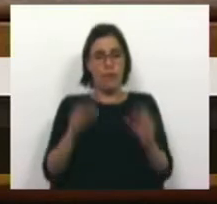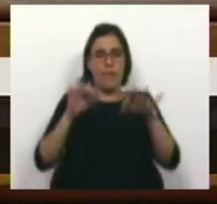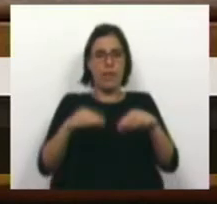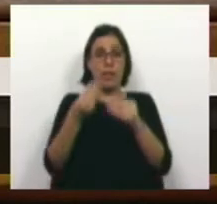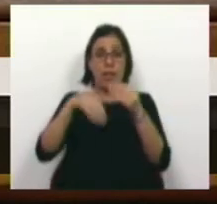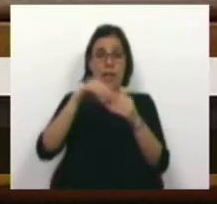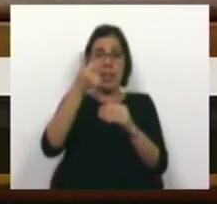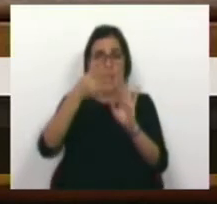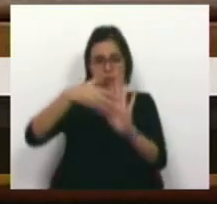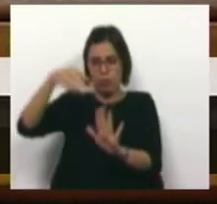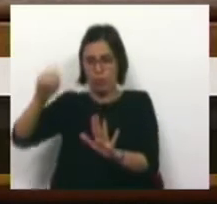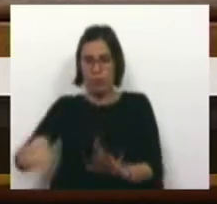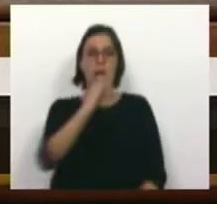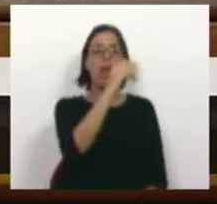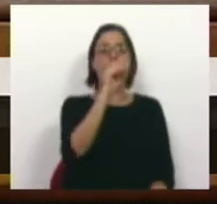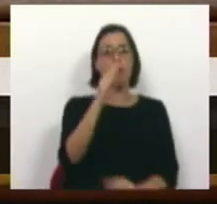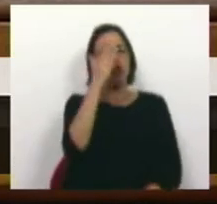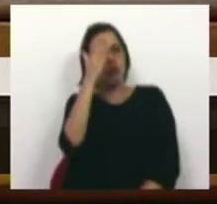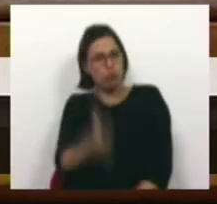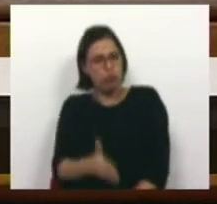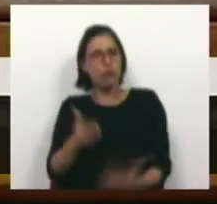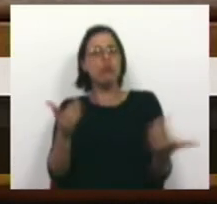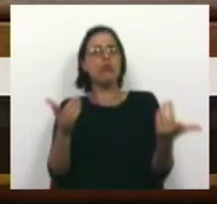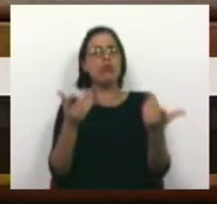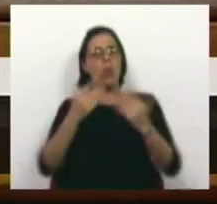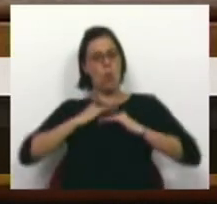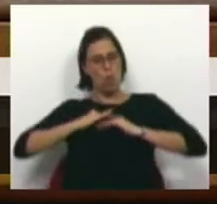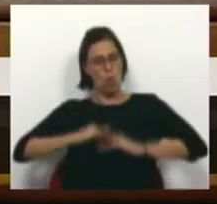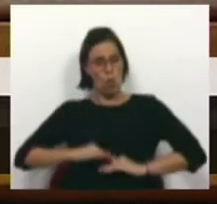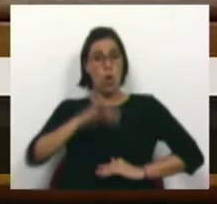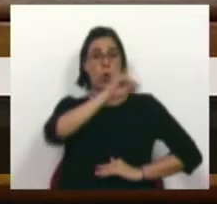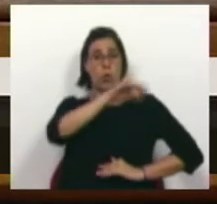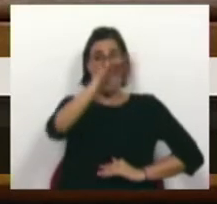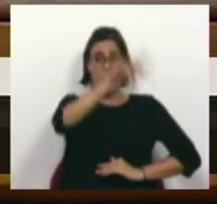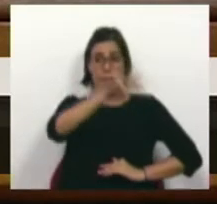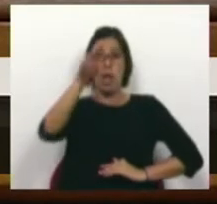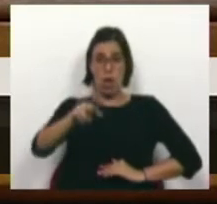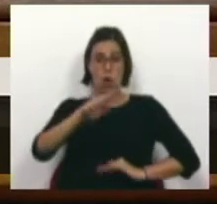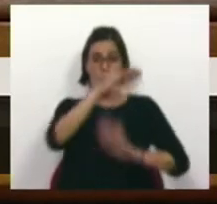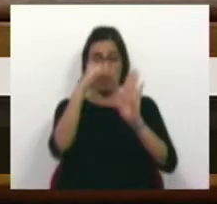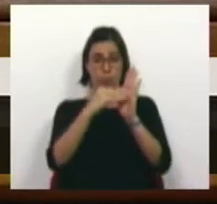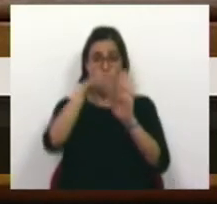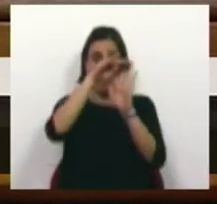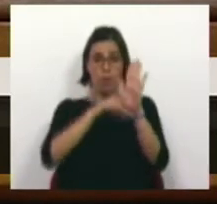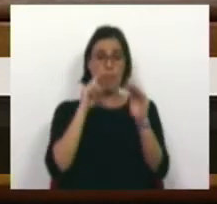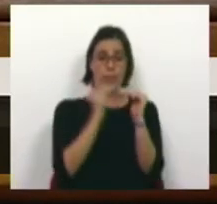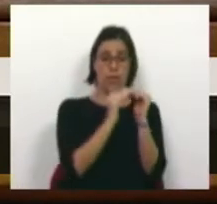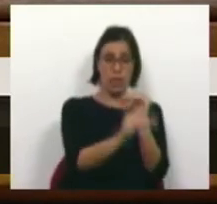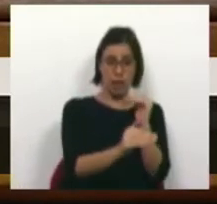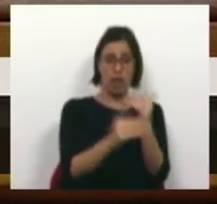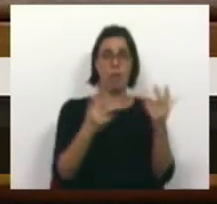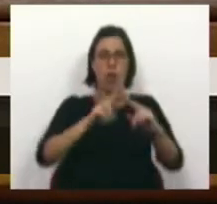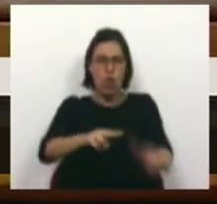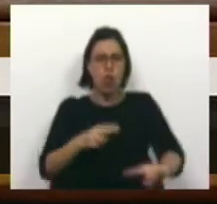da sobretaxa e um IRS mais justo, com um alívio que passou dos 200 milhões inscritos no programa de estabilidade